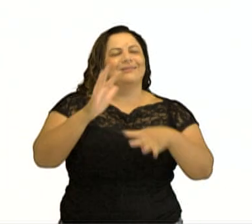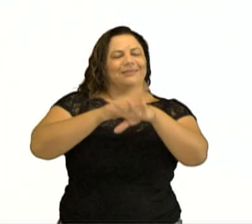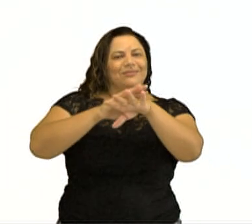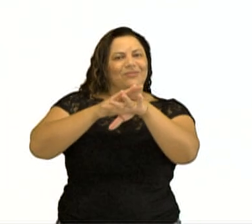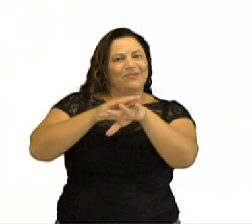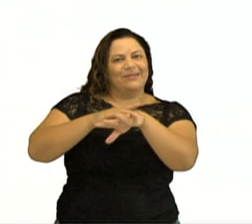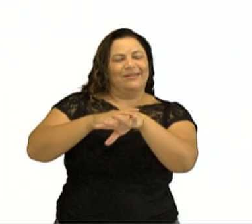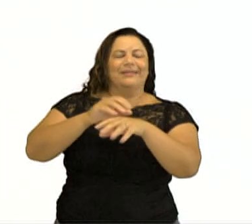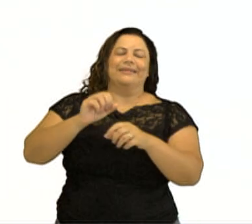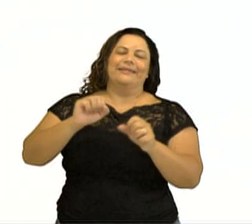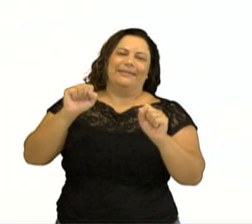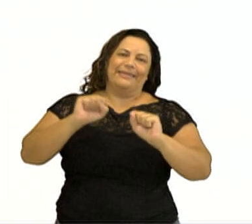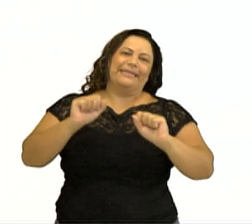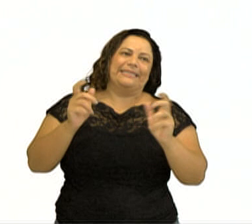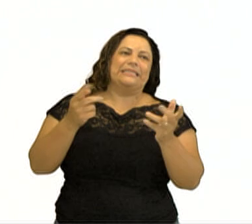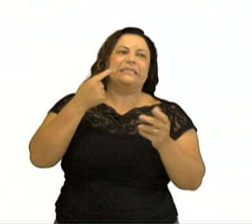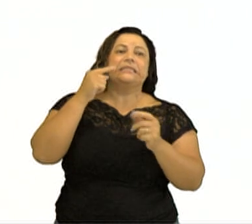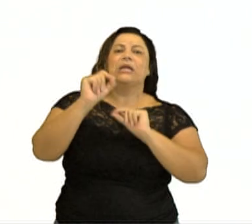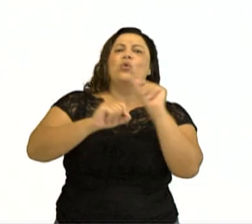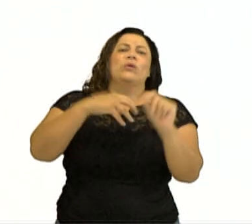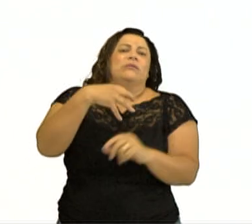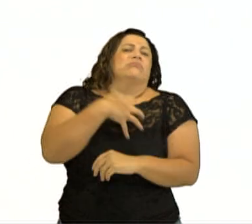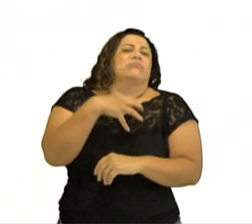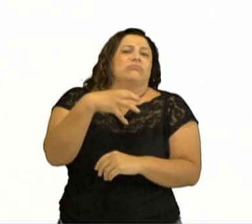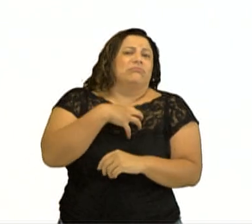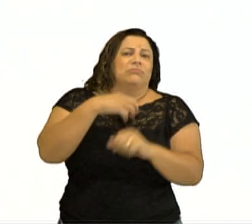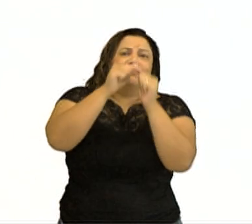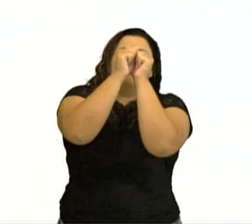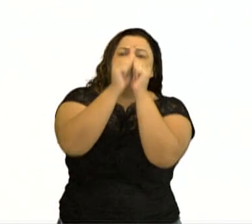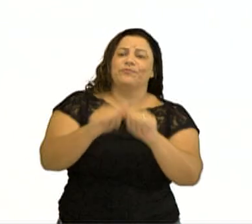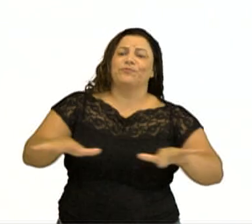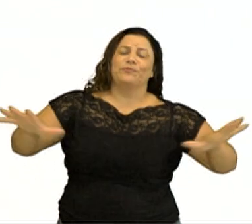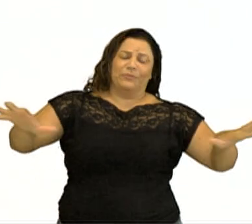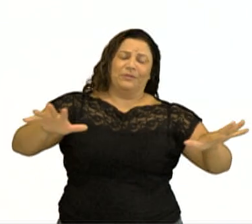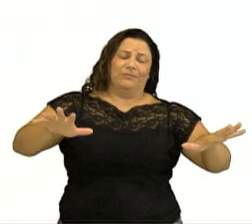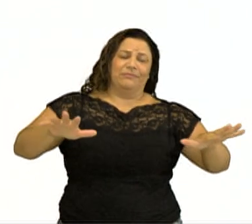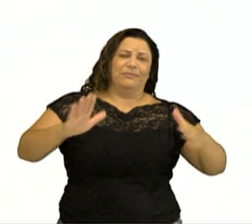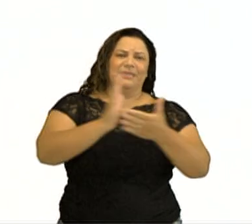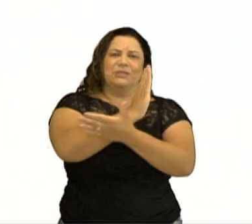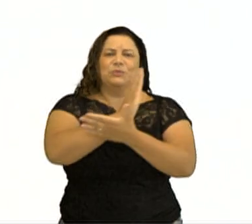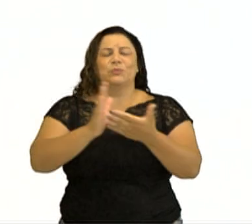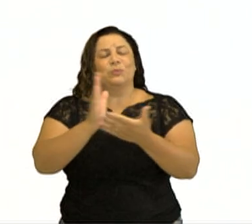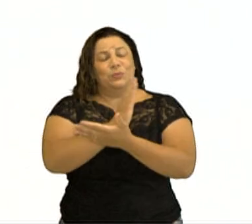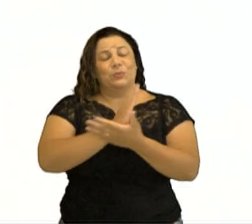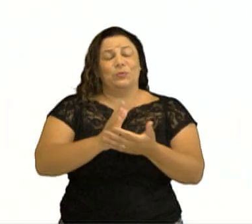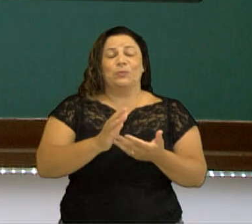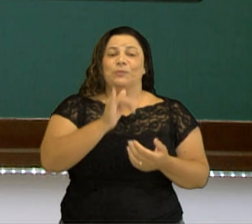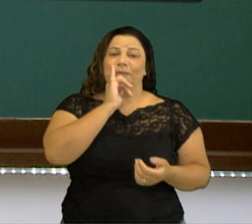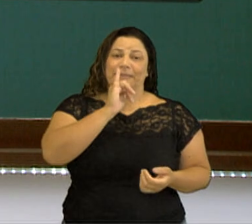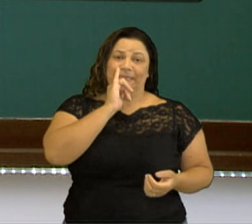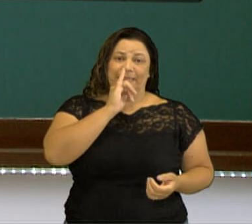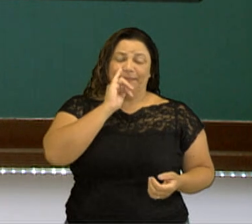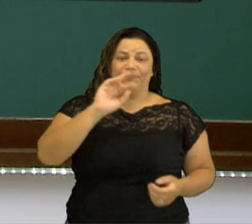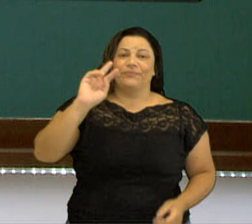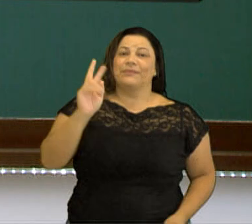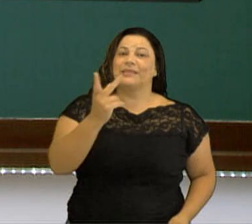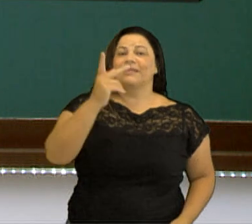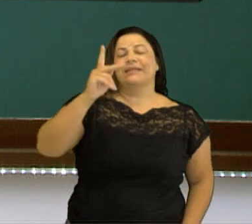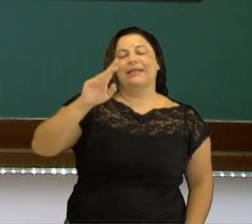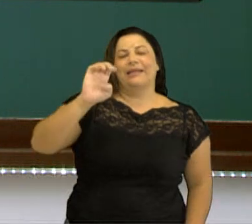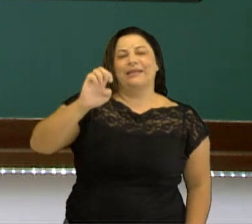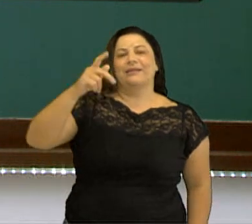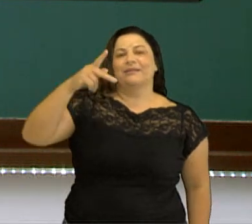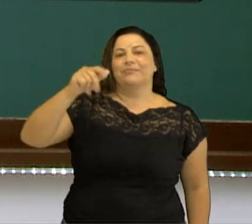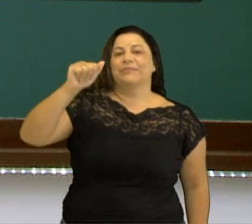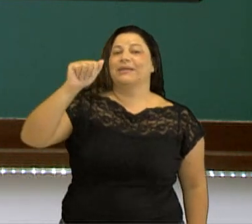E também vimos alguns sintomas e meio de transmissão de algumas dessas viroses, como a hepatite viral, que pode